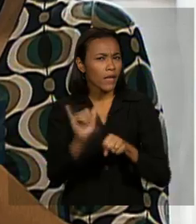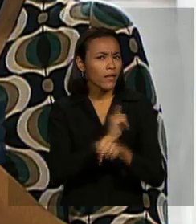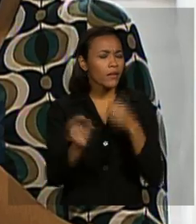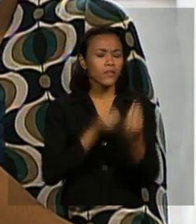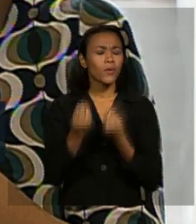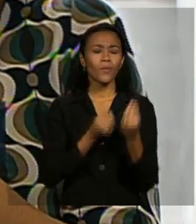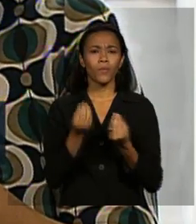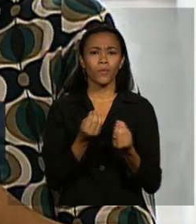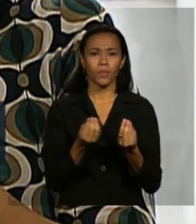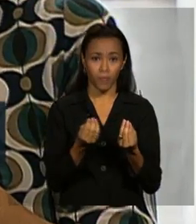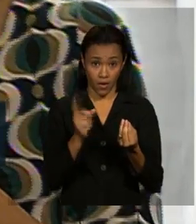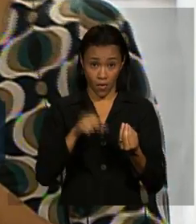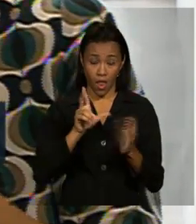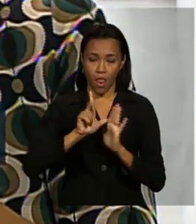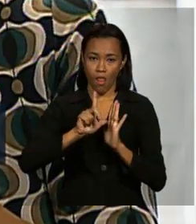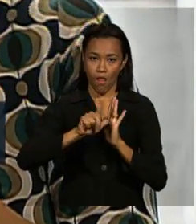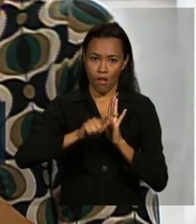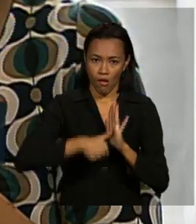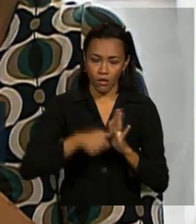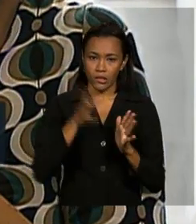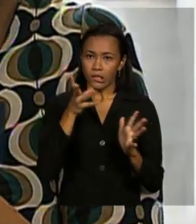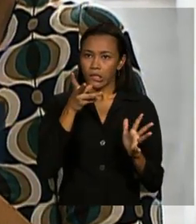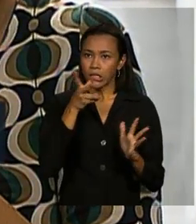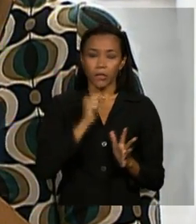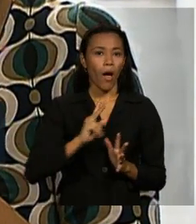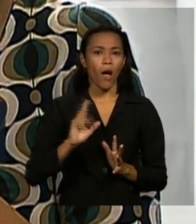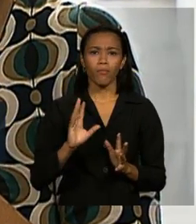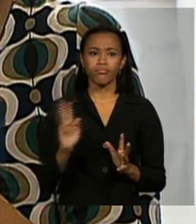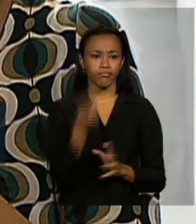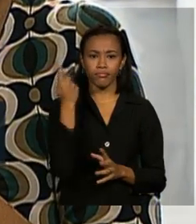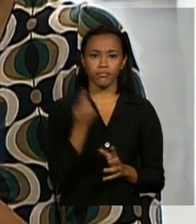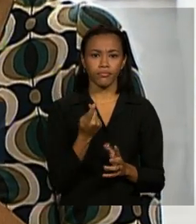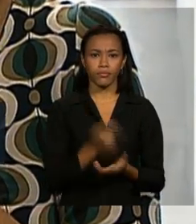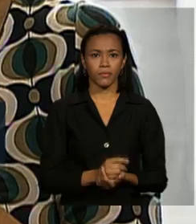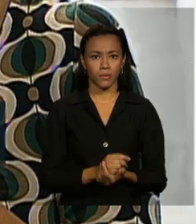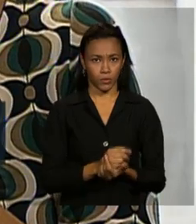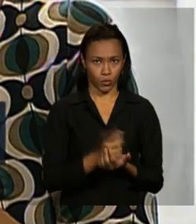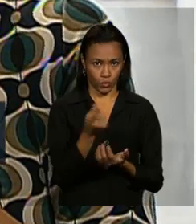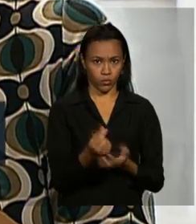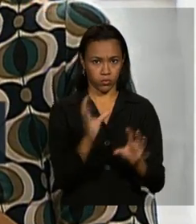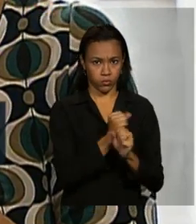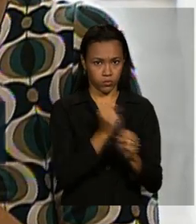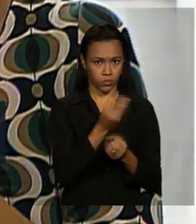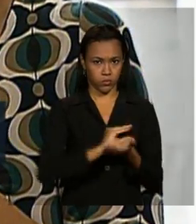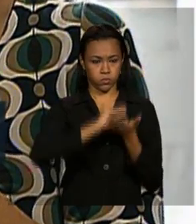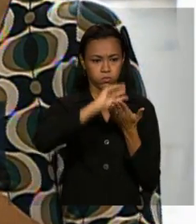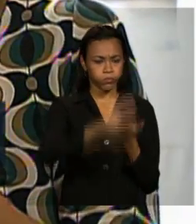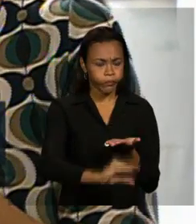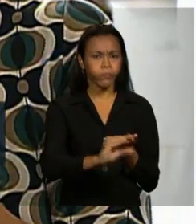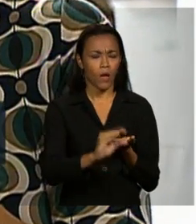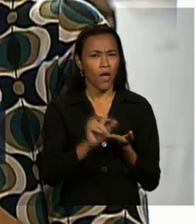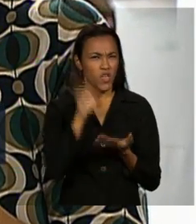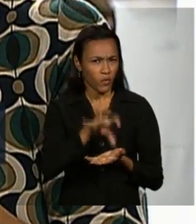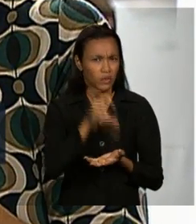eh a lentidão que muitas vezes foi apontada a lentidão na execução dos or do orçamento dos investimentos eh